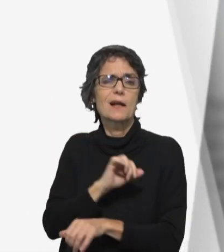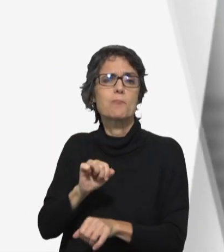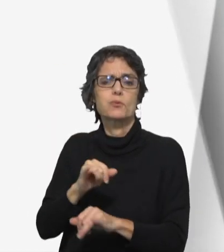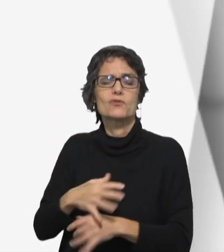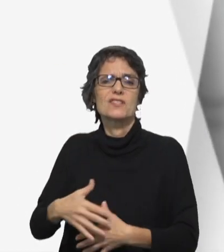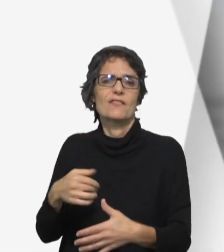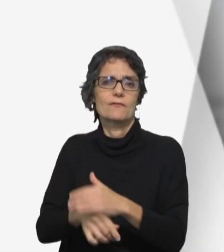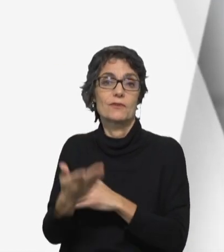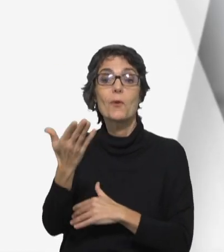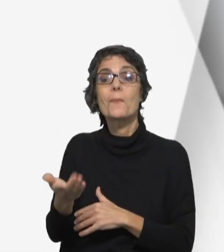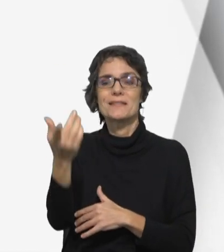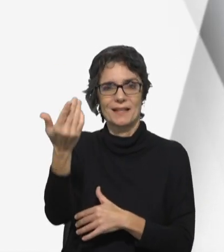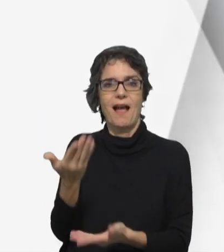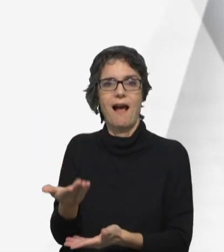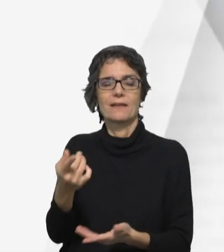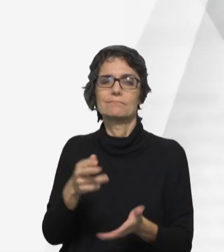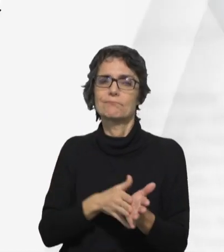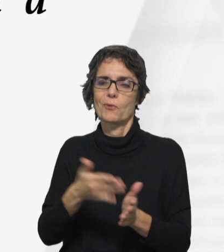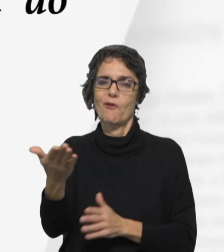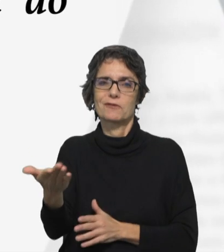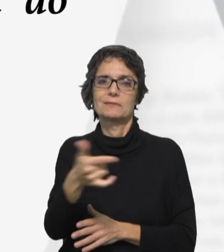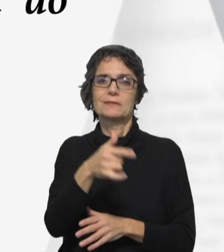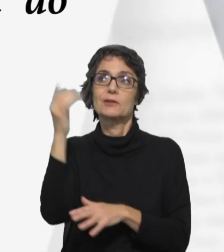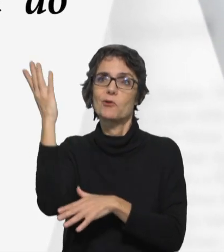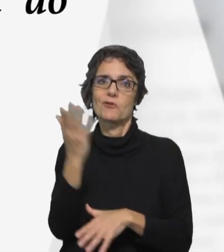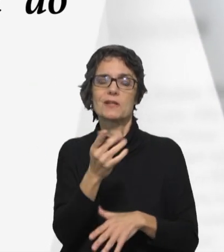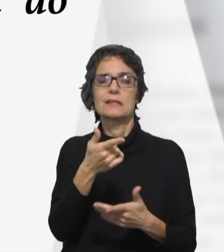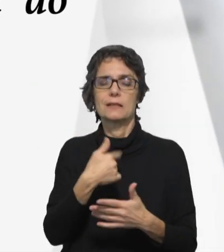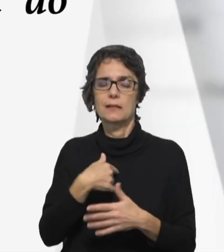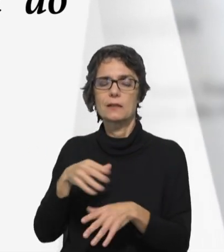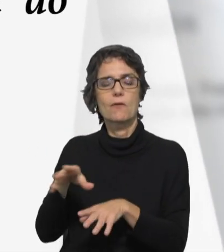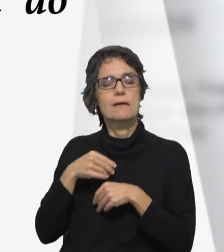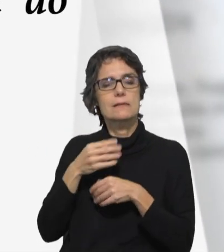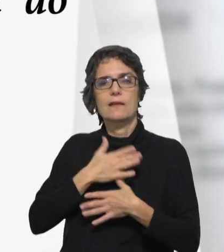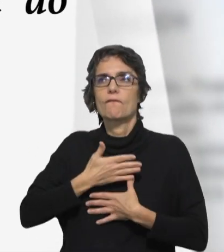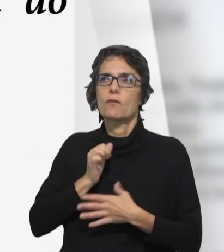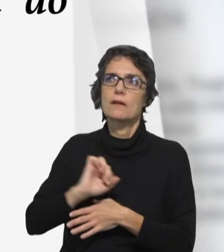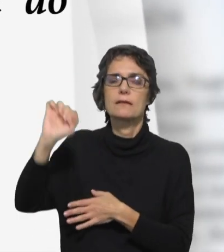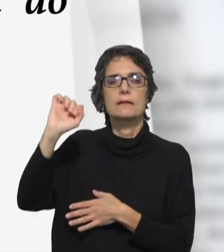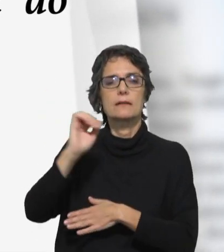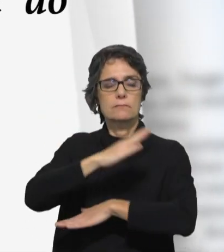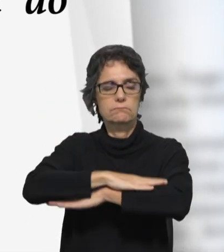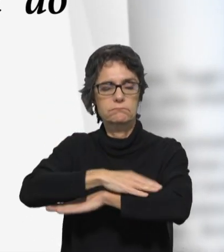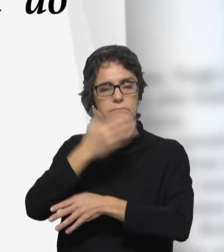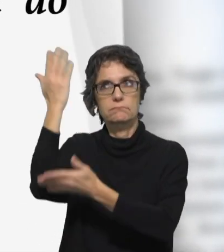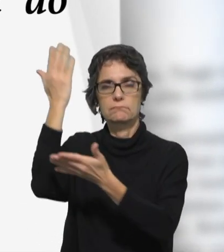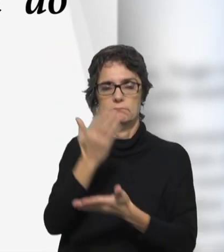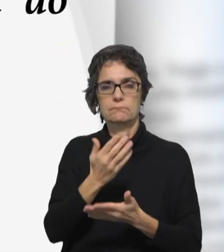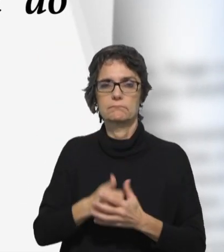impossível. Maria disse então: Eis a escrava do Senhor, faça-se em mim segundo a tua